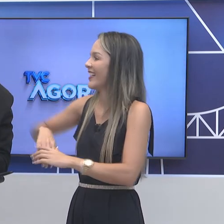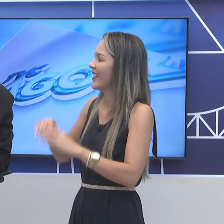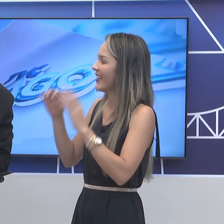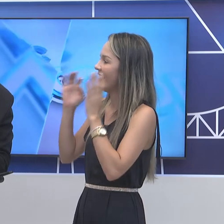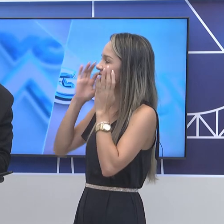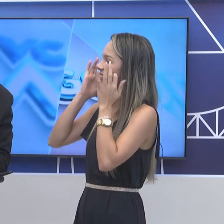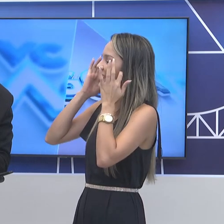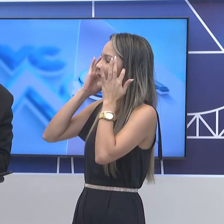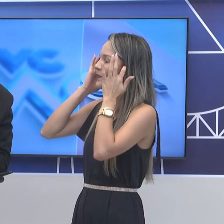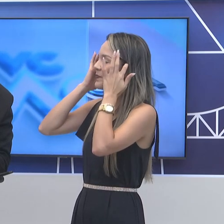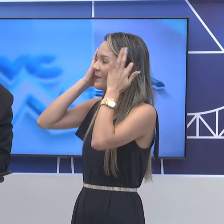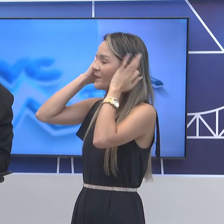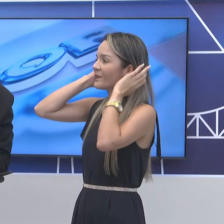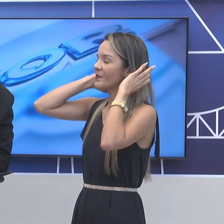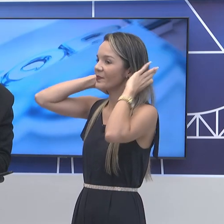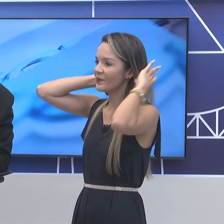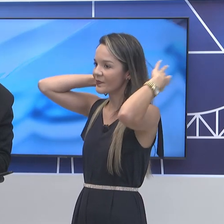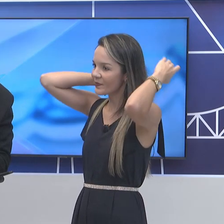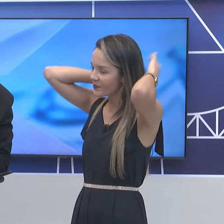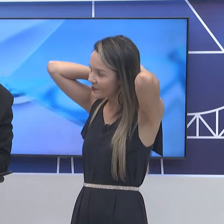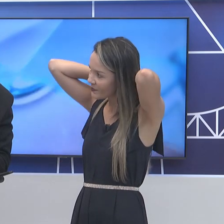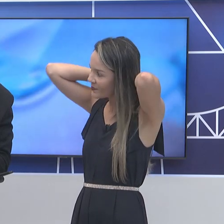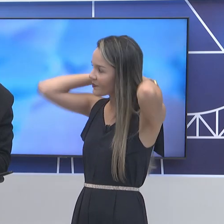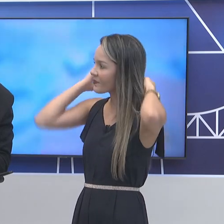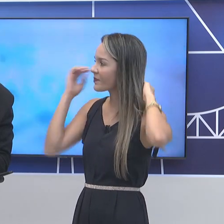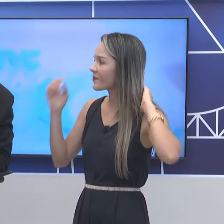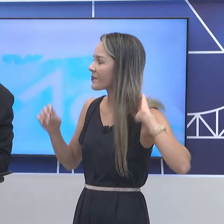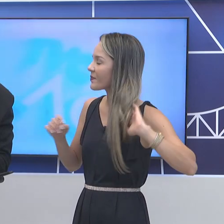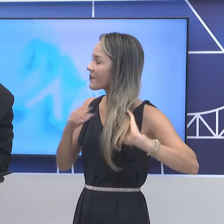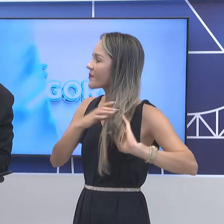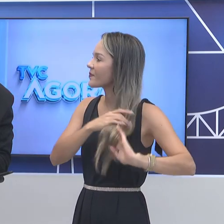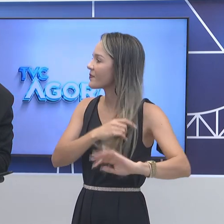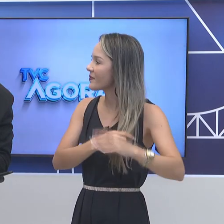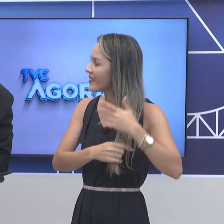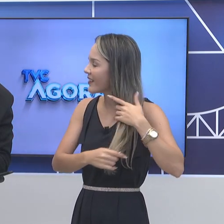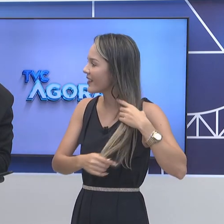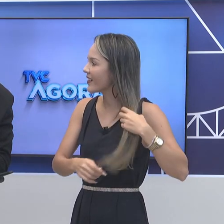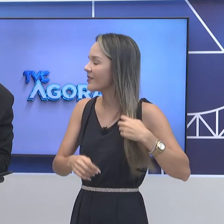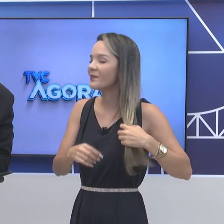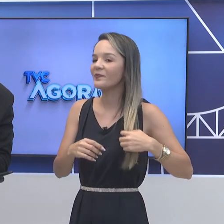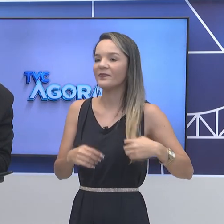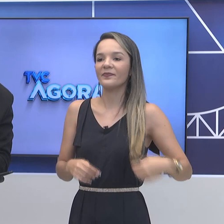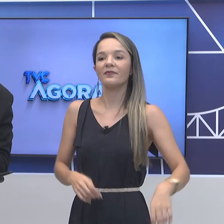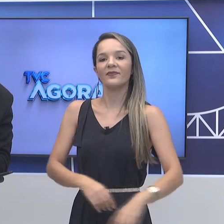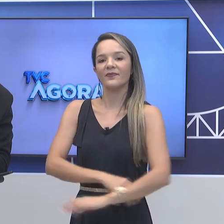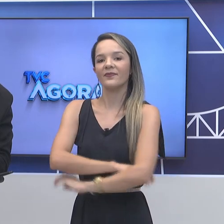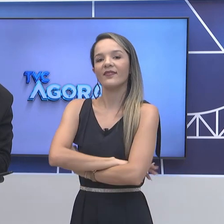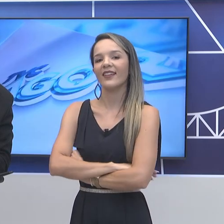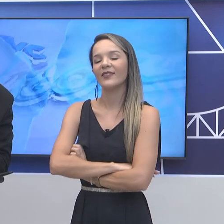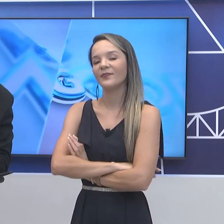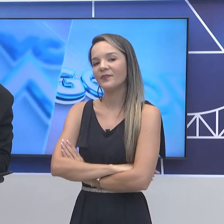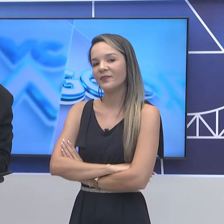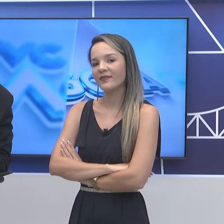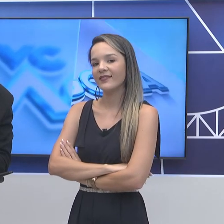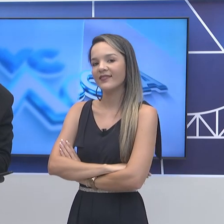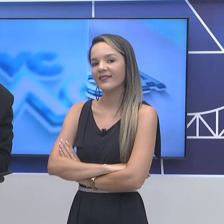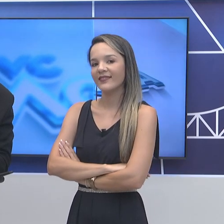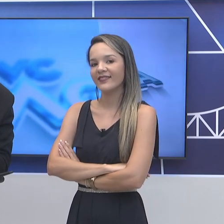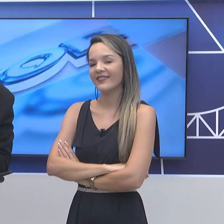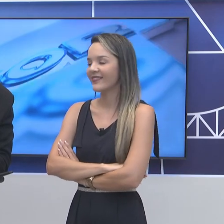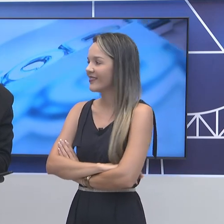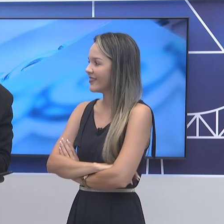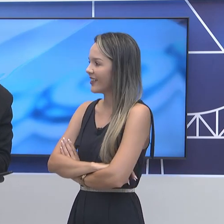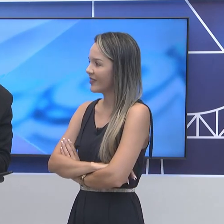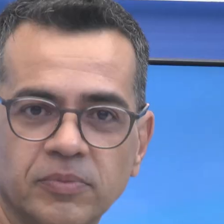da manhã, das 5h você tá aqui. Pra trabalhar. Olha aí.